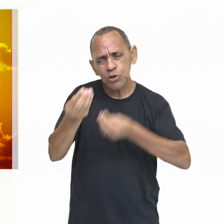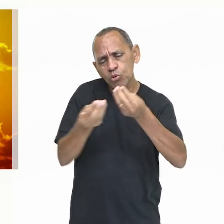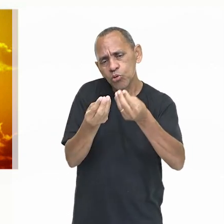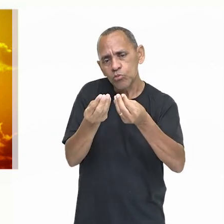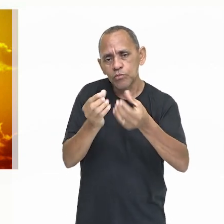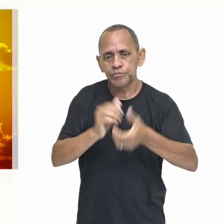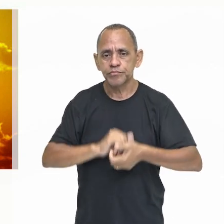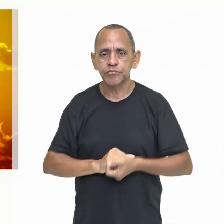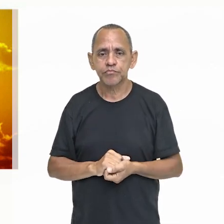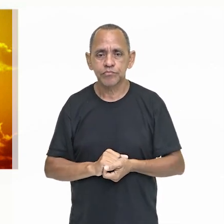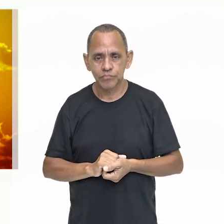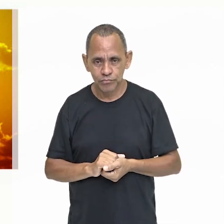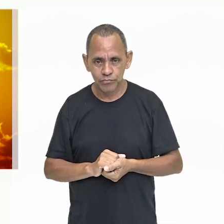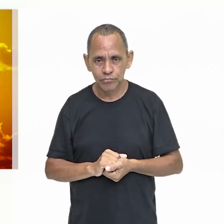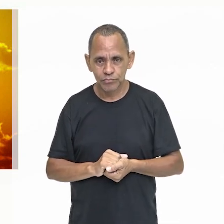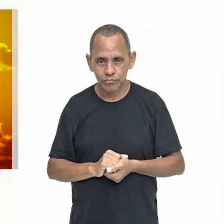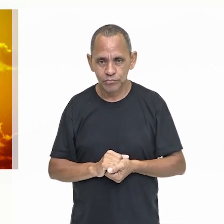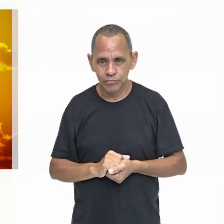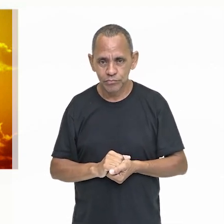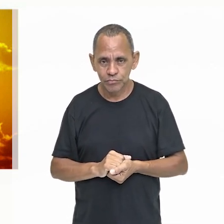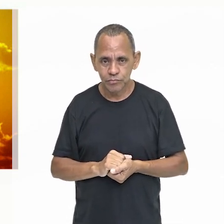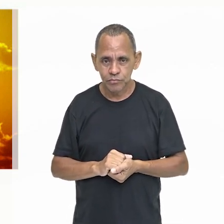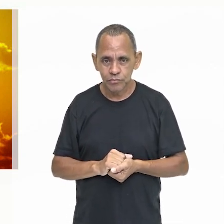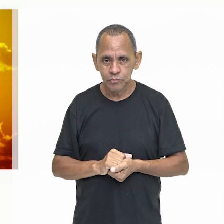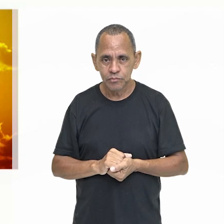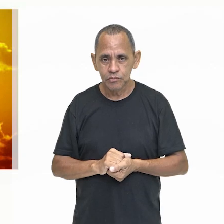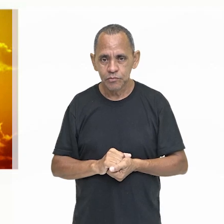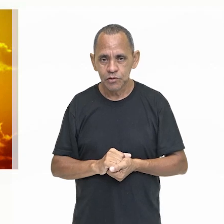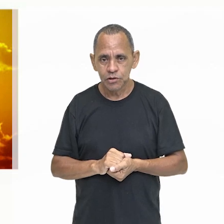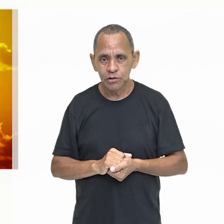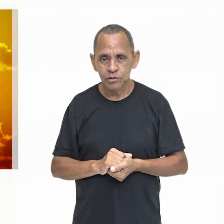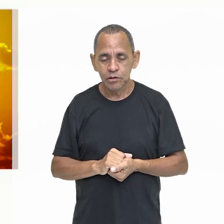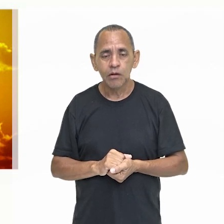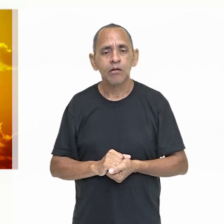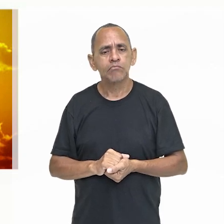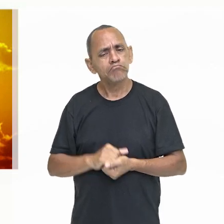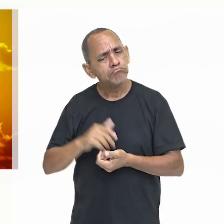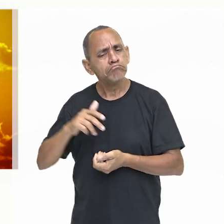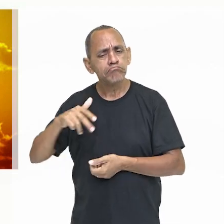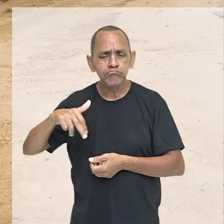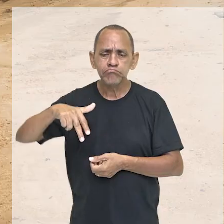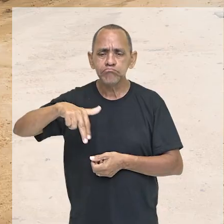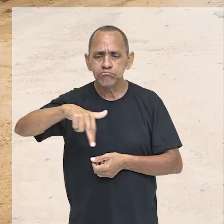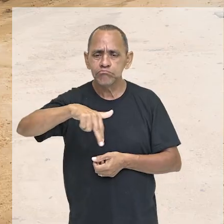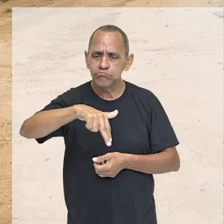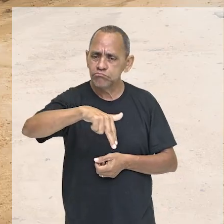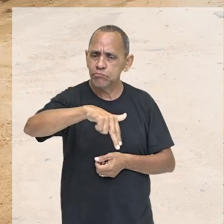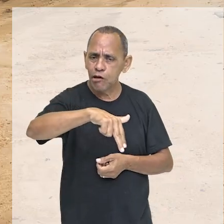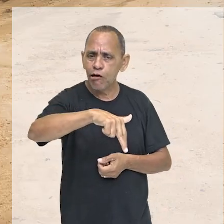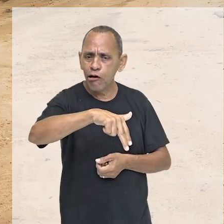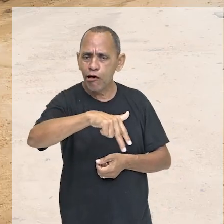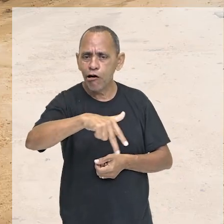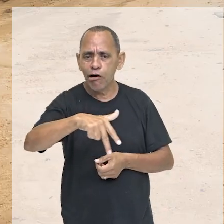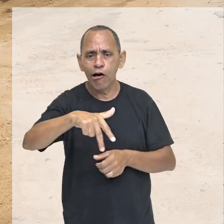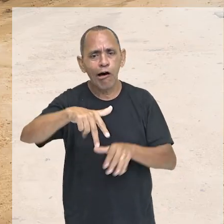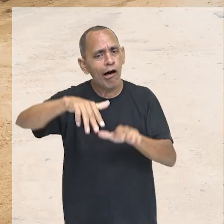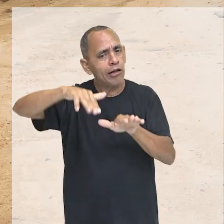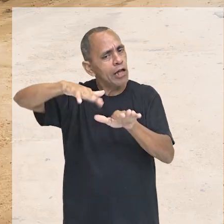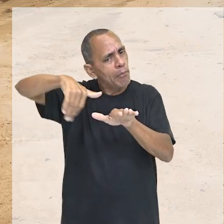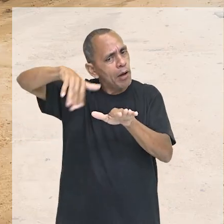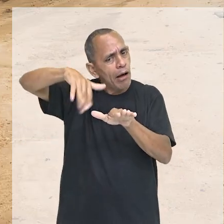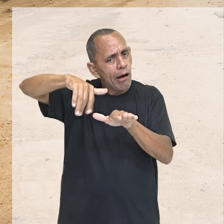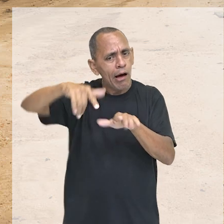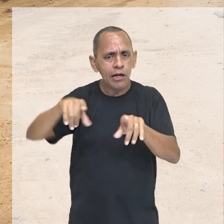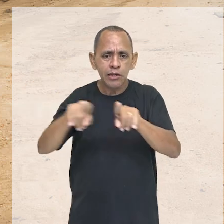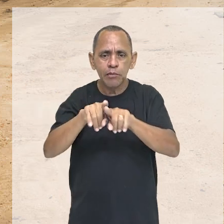principalmente quando, num simples fato de caminhar em uma praia, vejam,